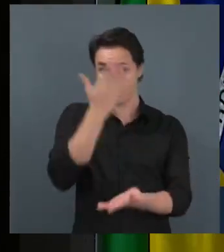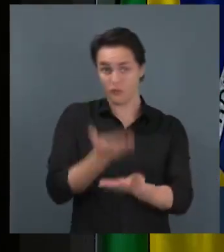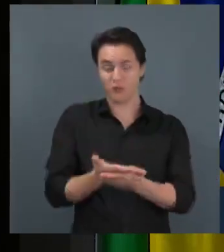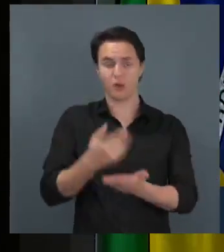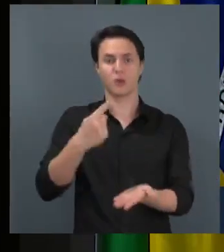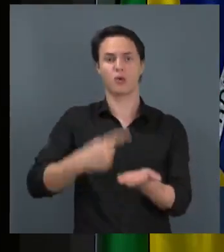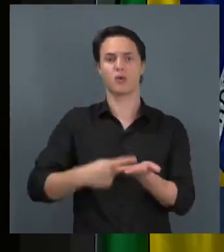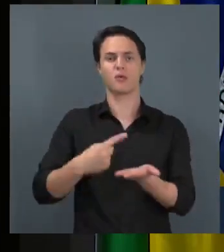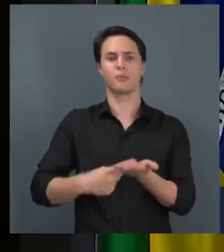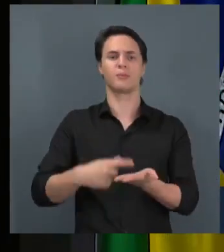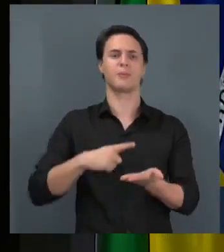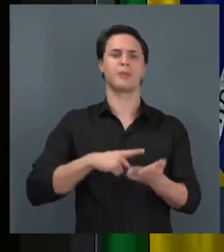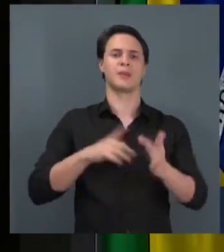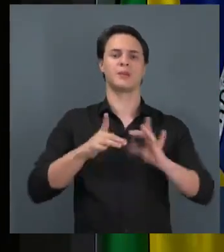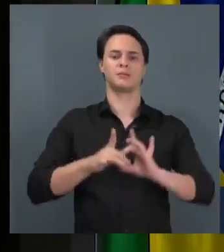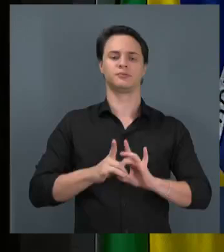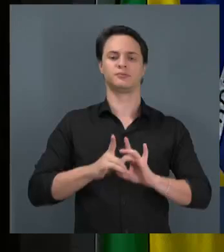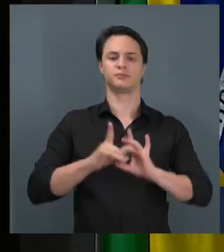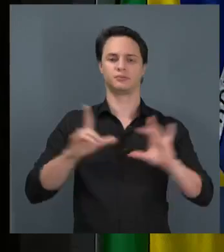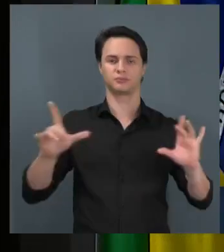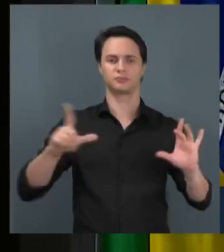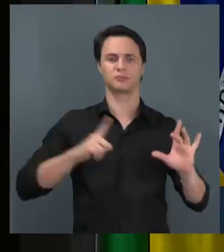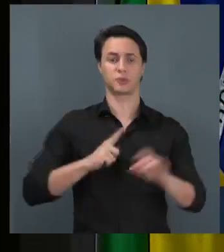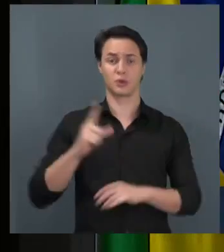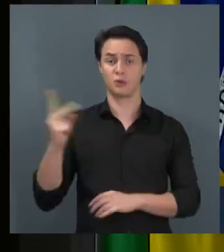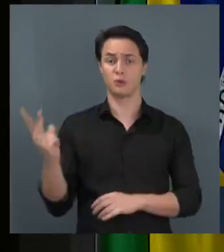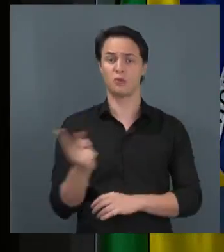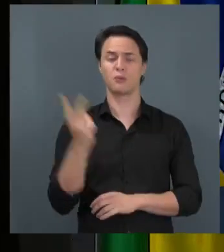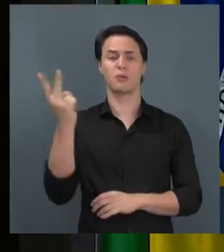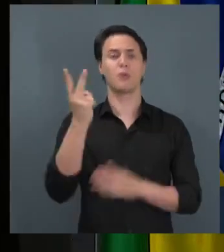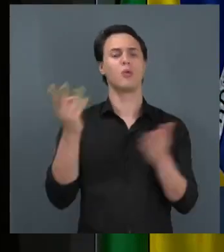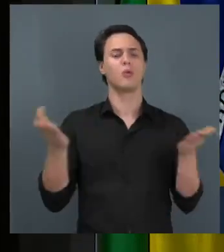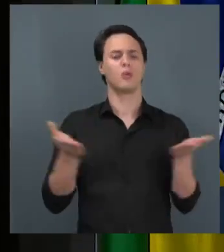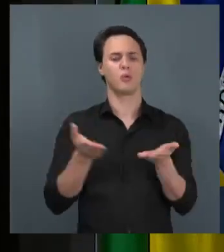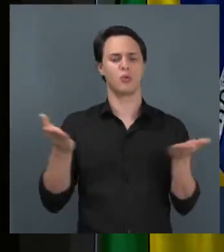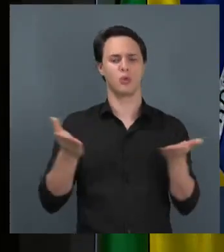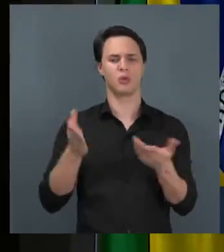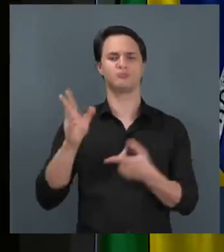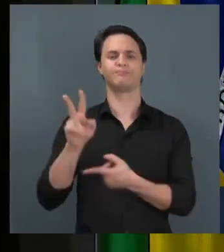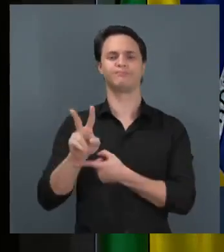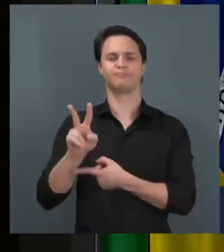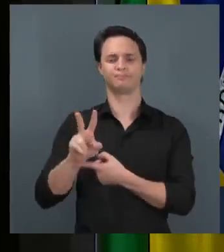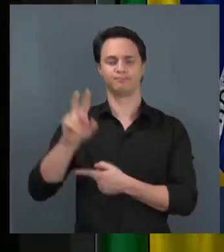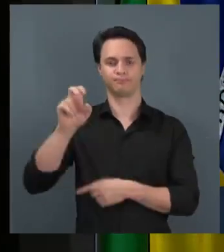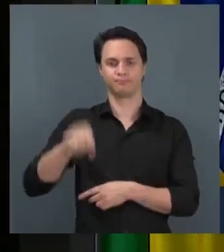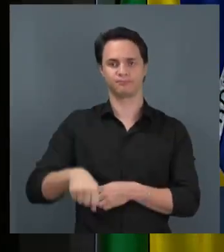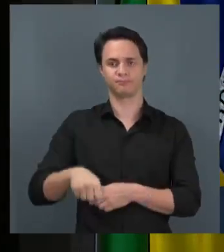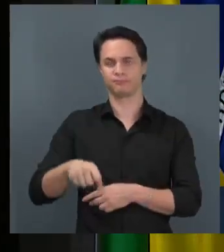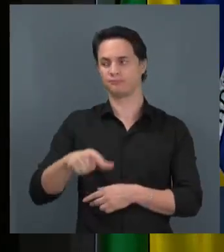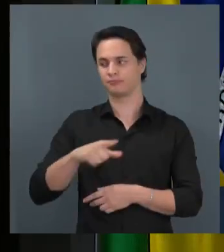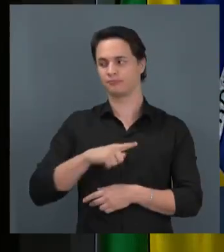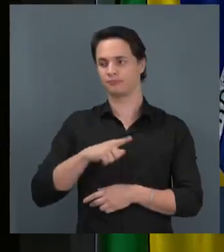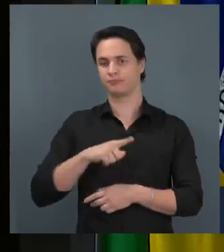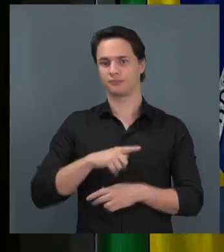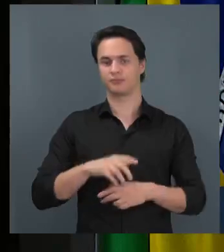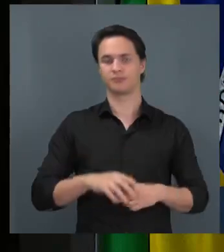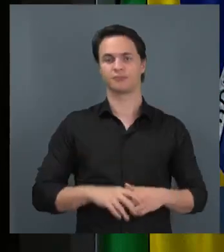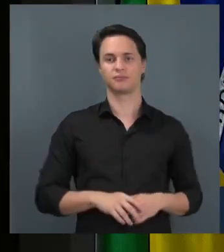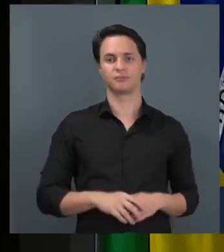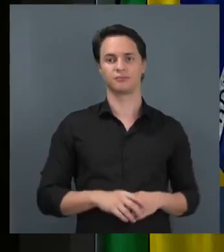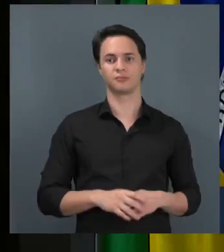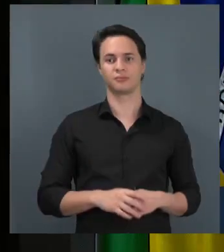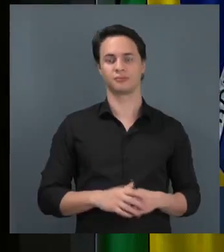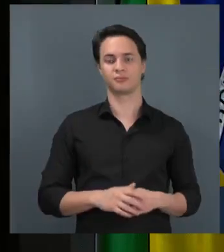a liberdade e com os valores que hoje são defendidos com firmeza pelo